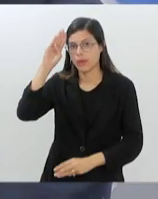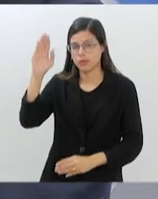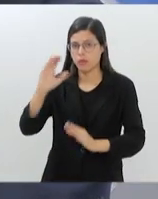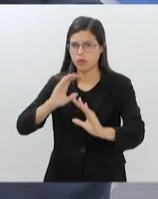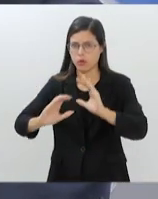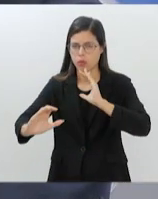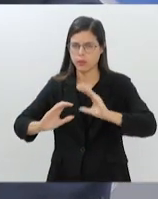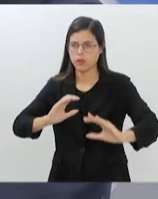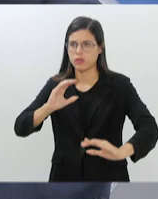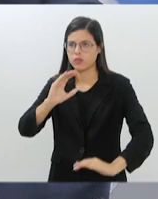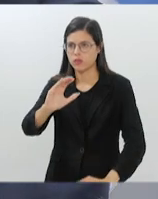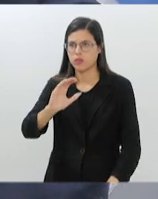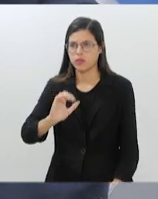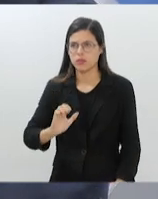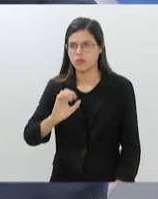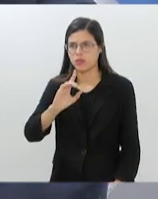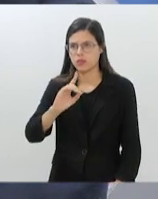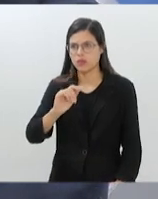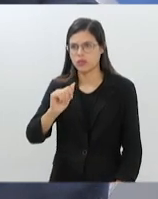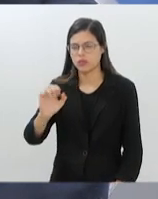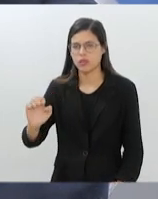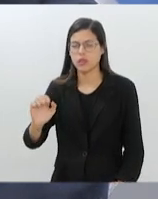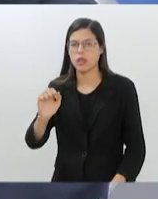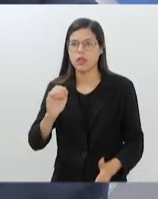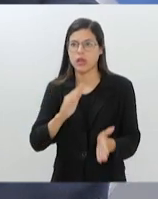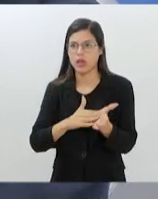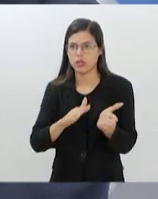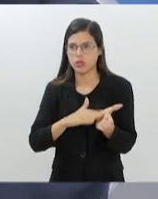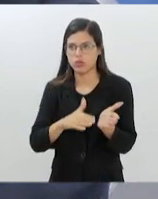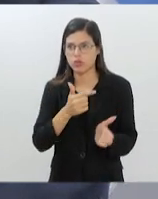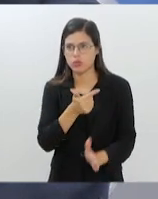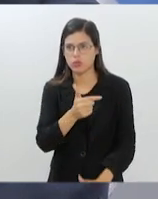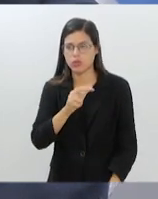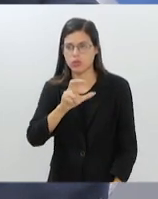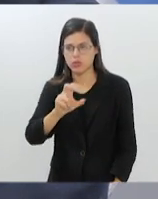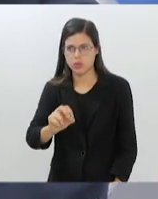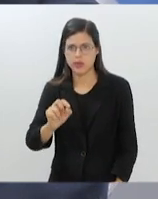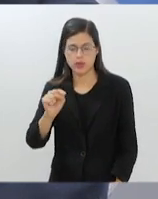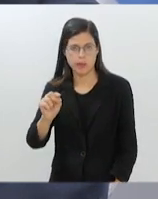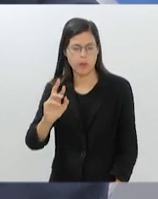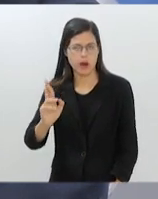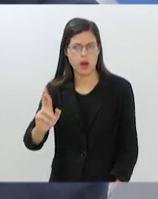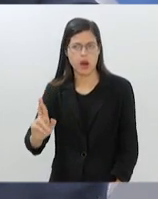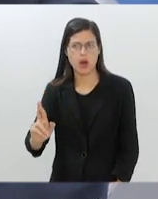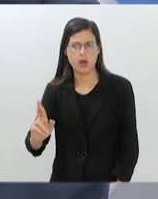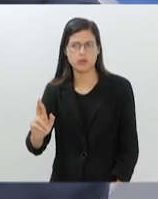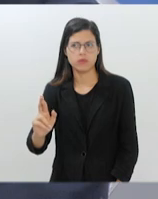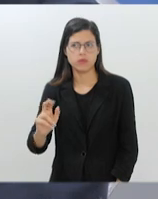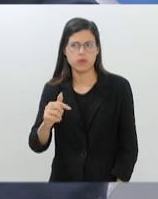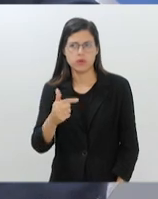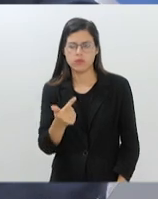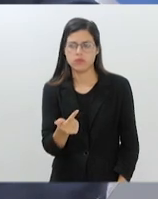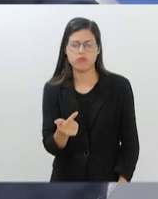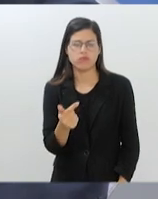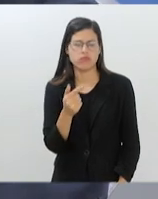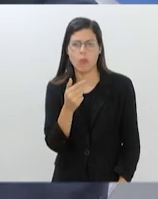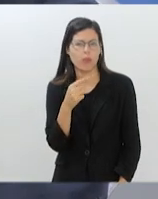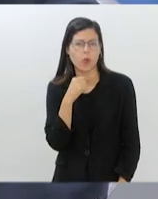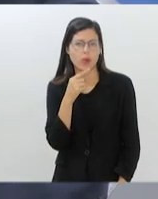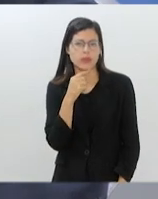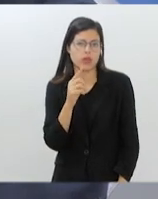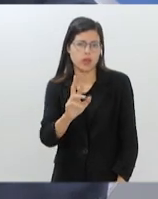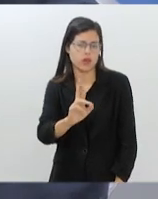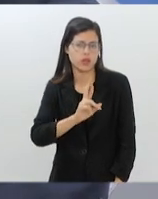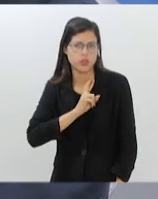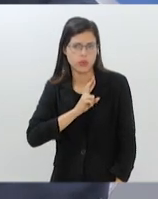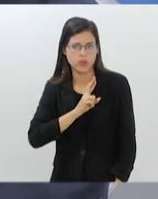R 250.000 por mais meritório que seja e não teve não consegue me dar uma resposta